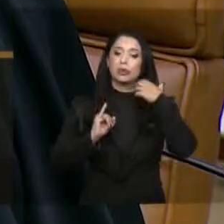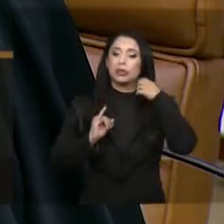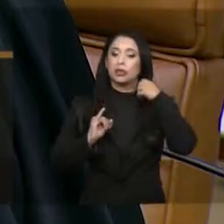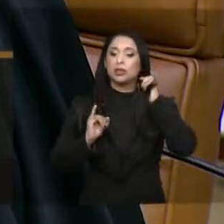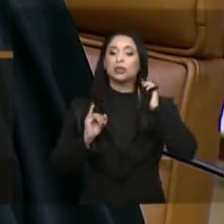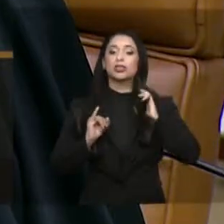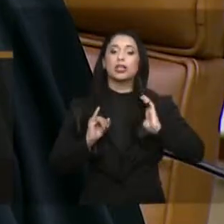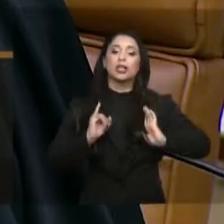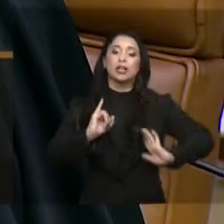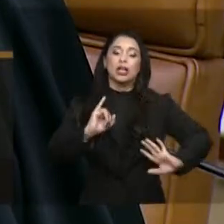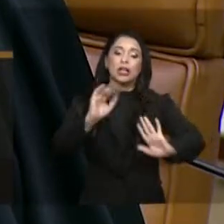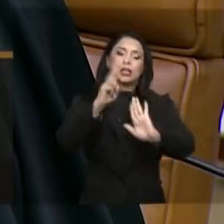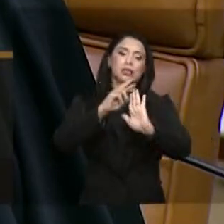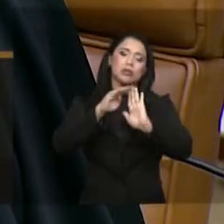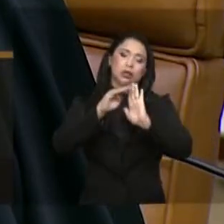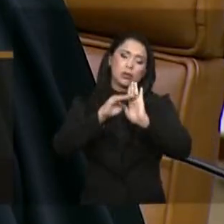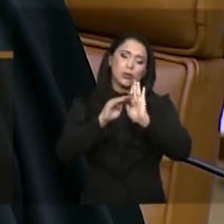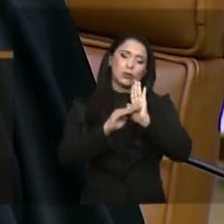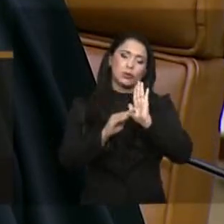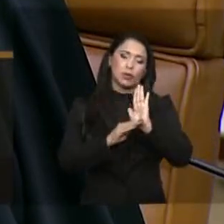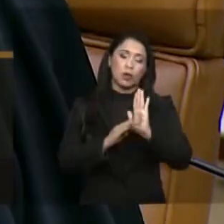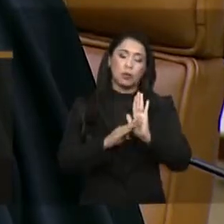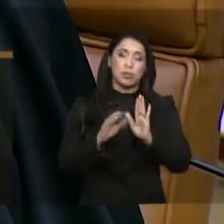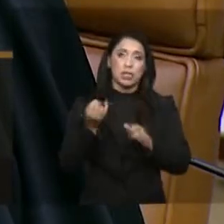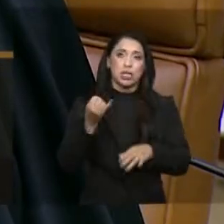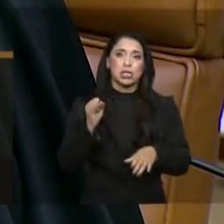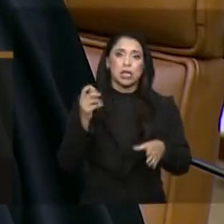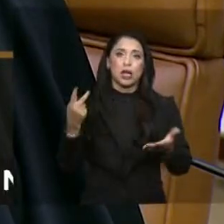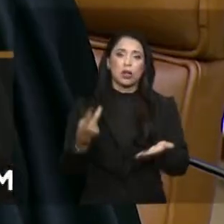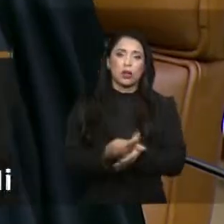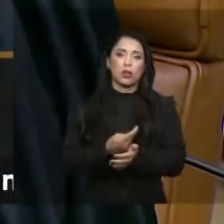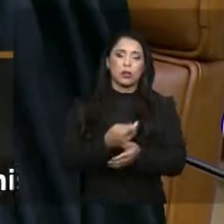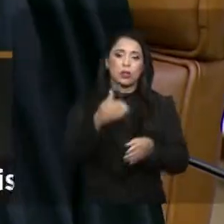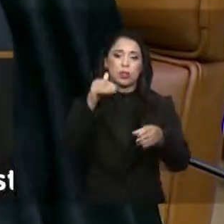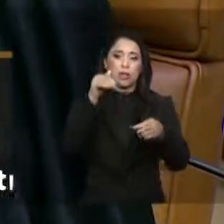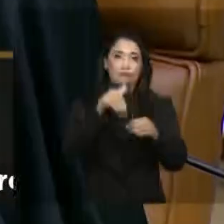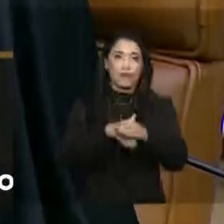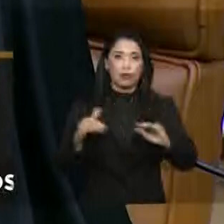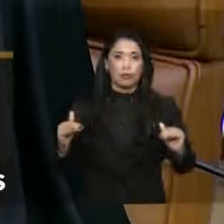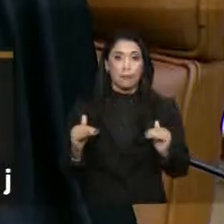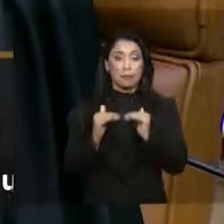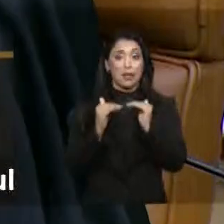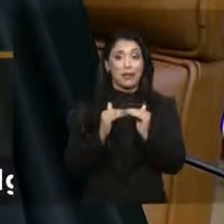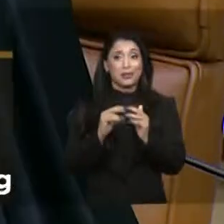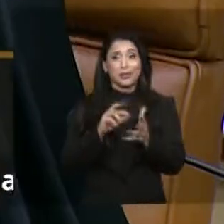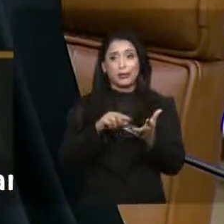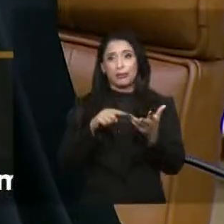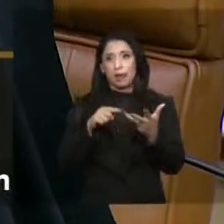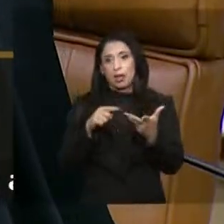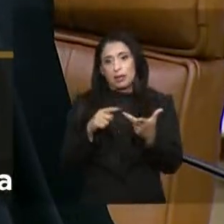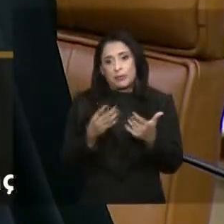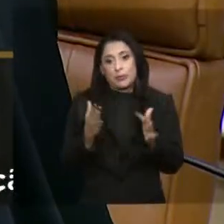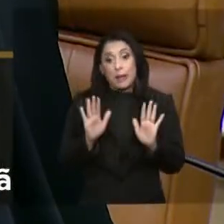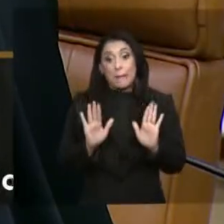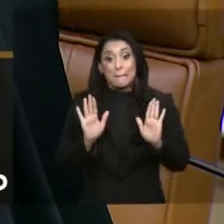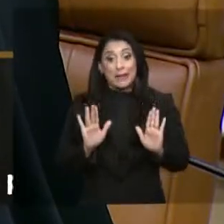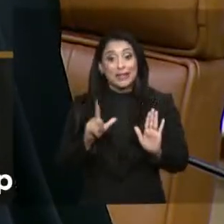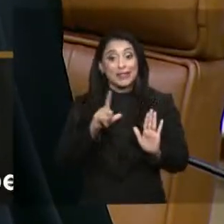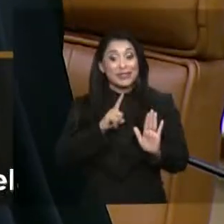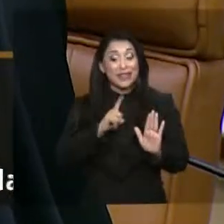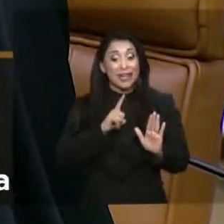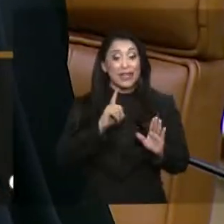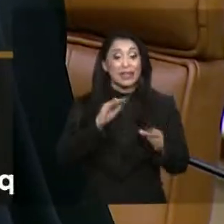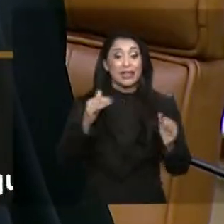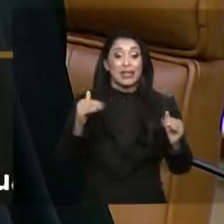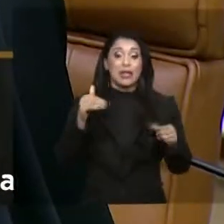as soluções normativas para o caso de empates são diversas, realmente. Agora, eu diria que há empates e